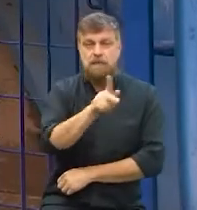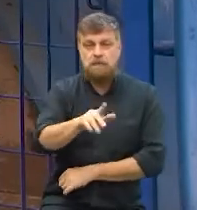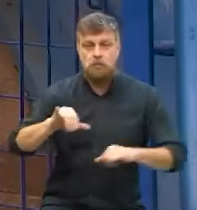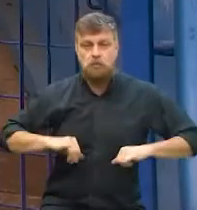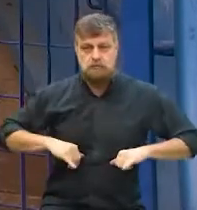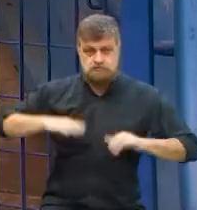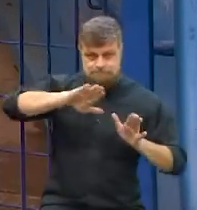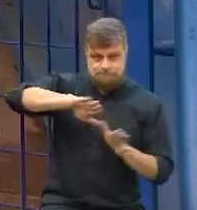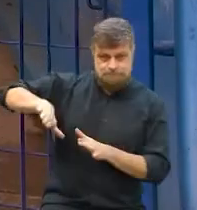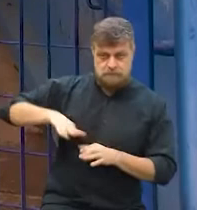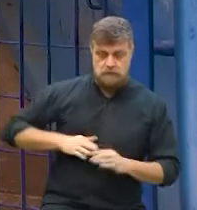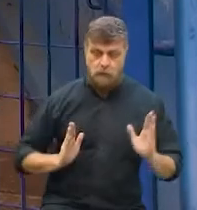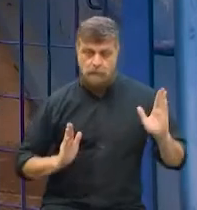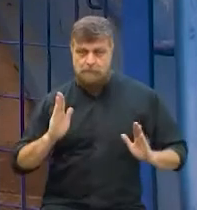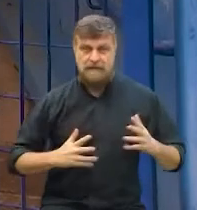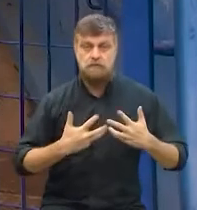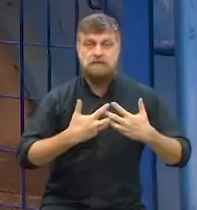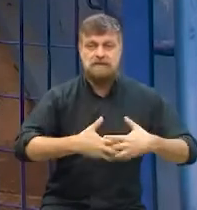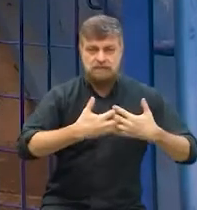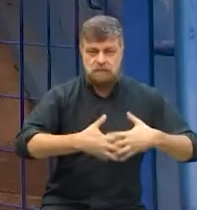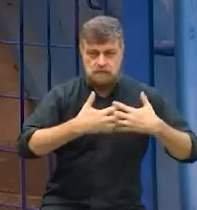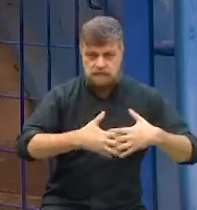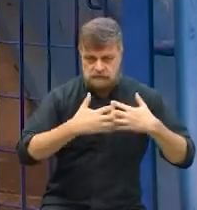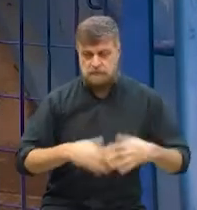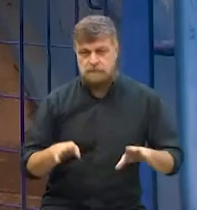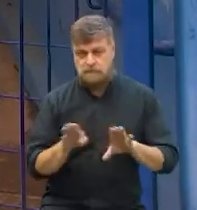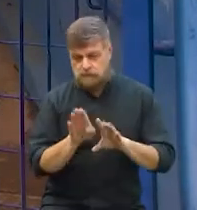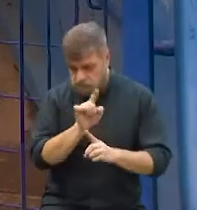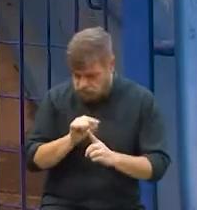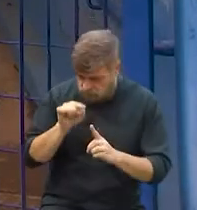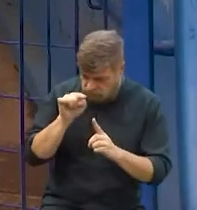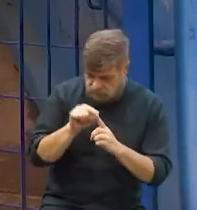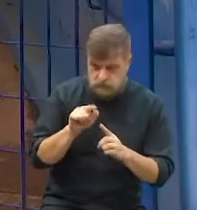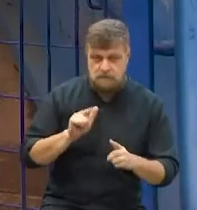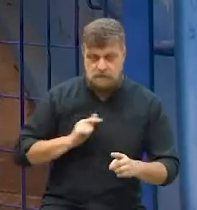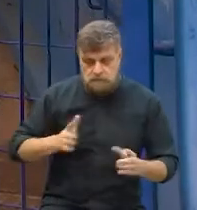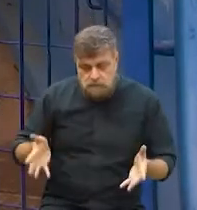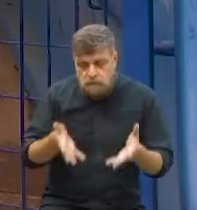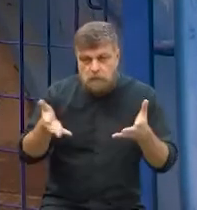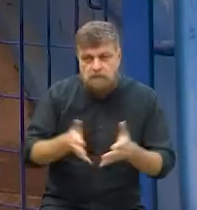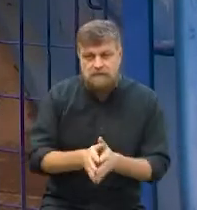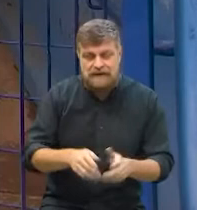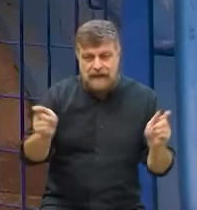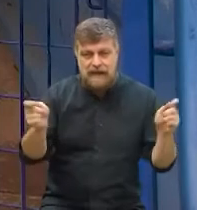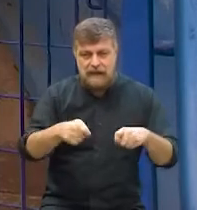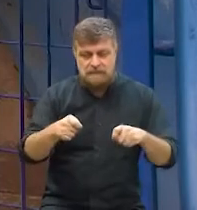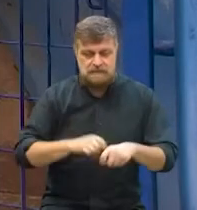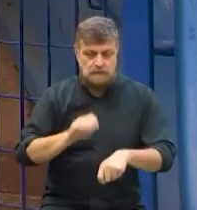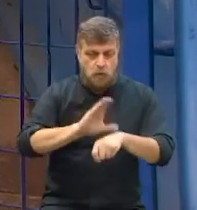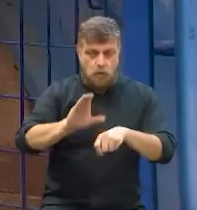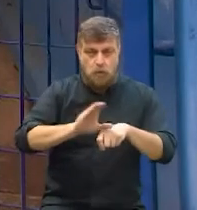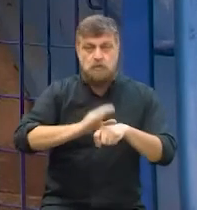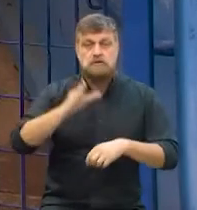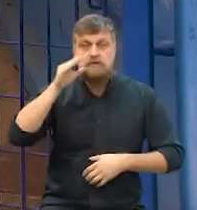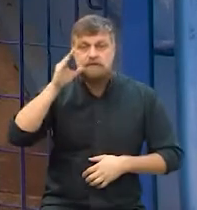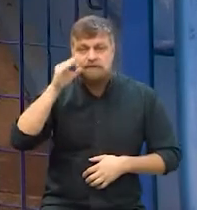funcionários e professores durante período de funcionamento. Também tem como objetivo promover a capacitação de